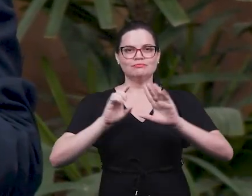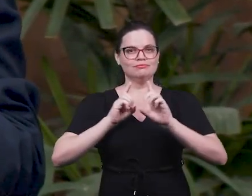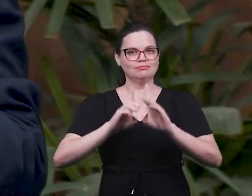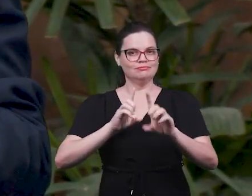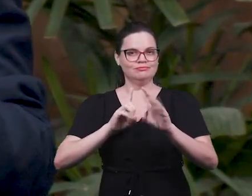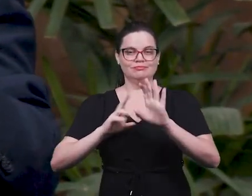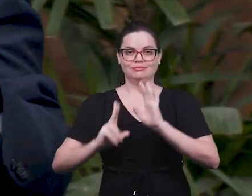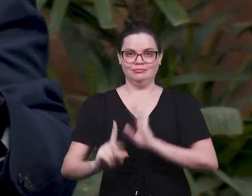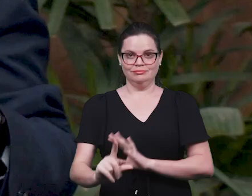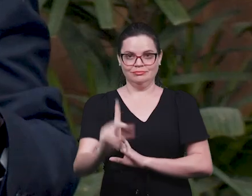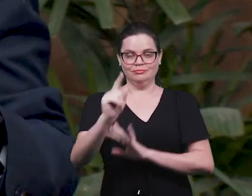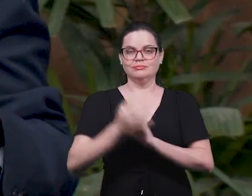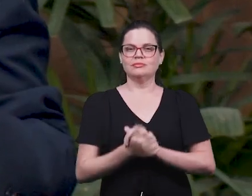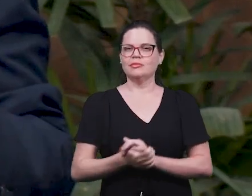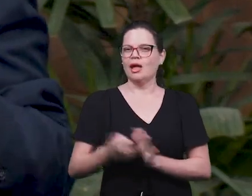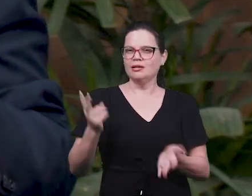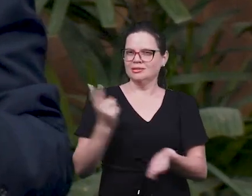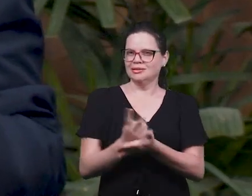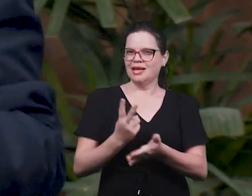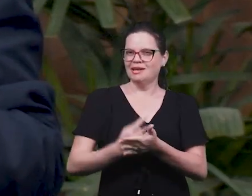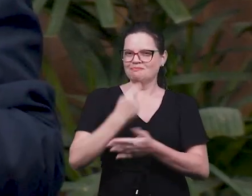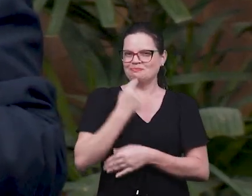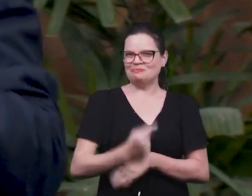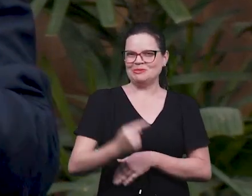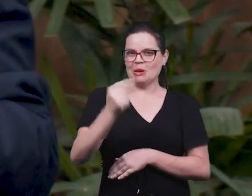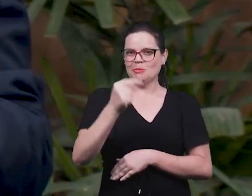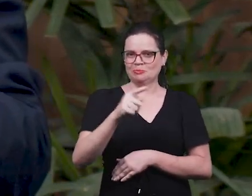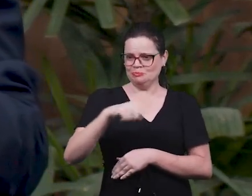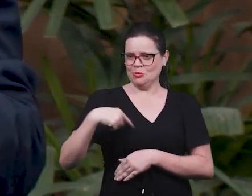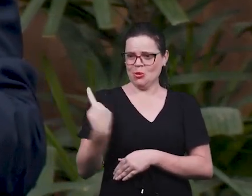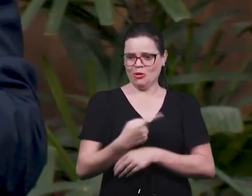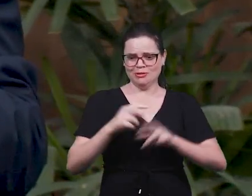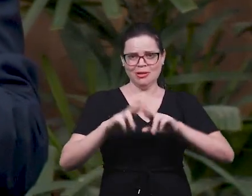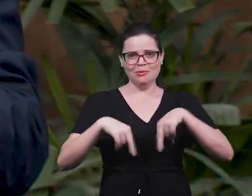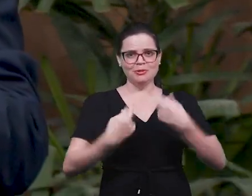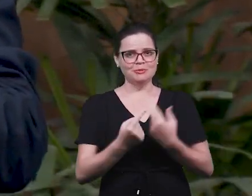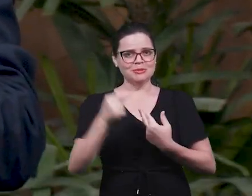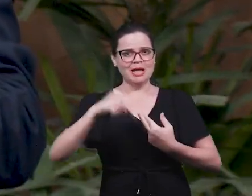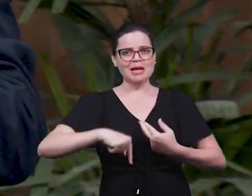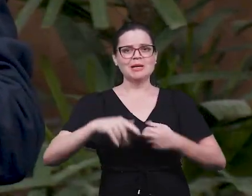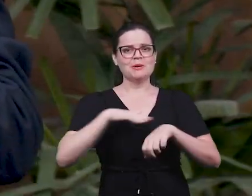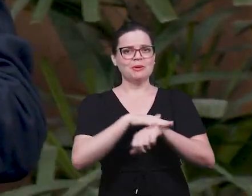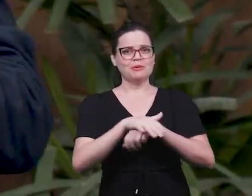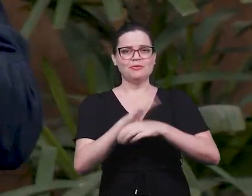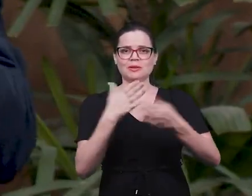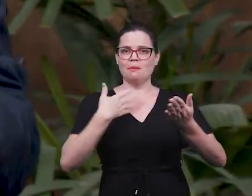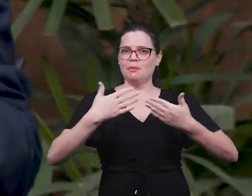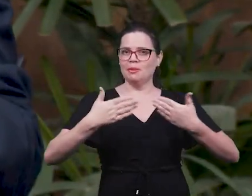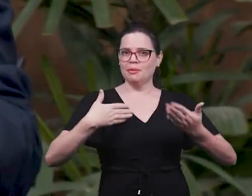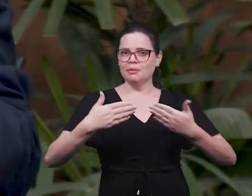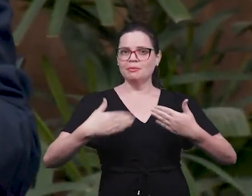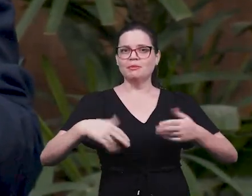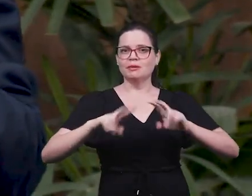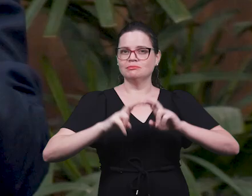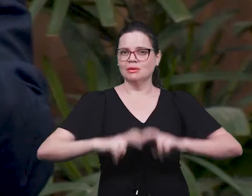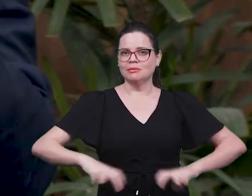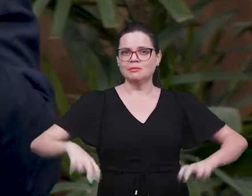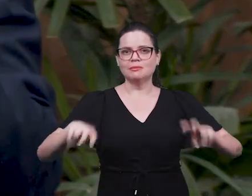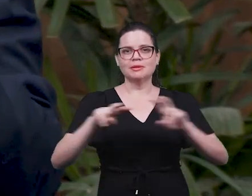nós temos esse encontro e nele nós conversamos sobre algum assunto ou